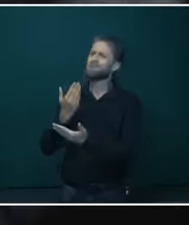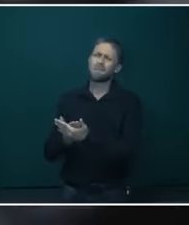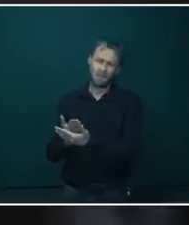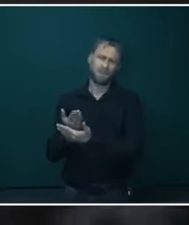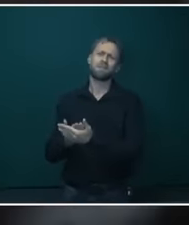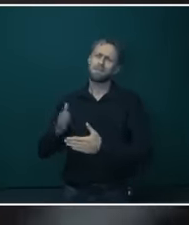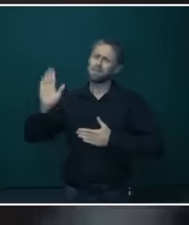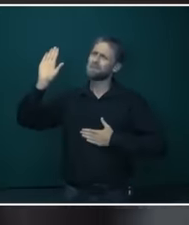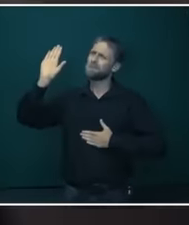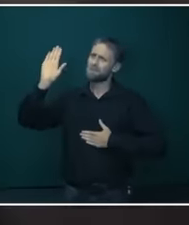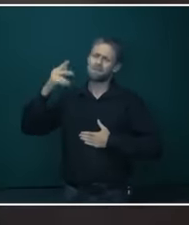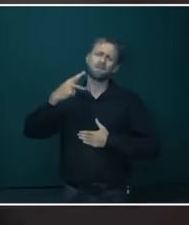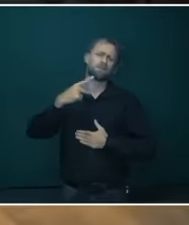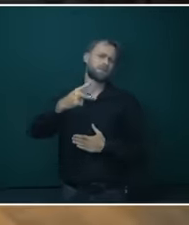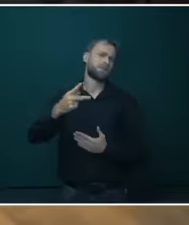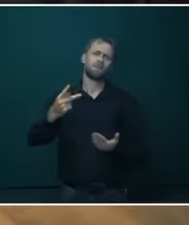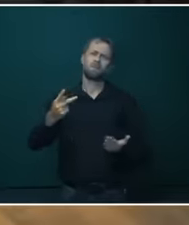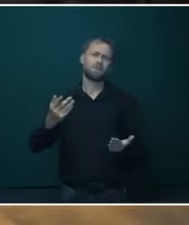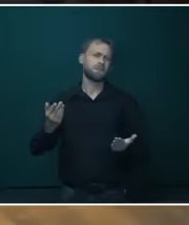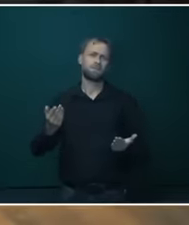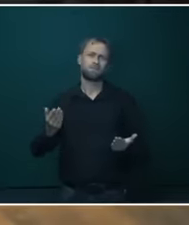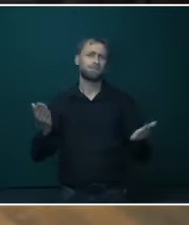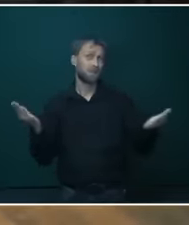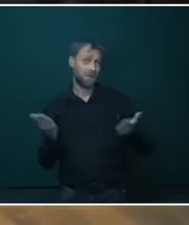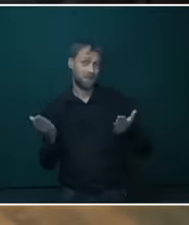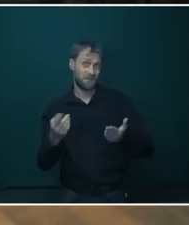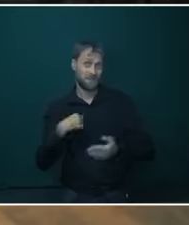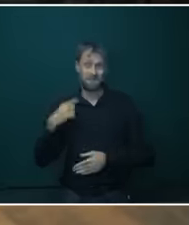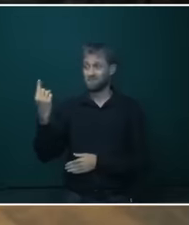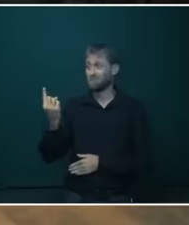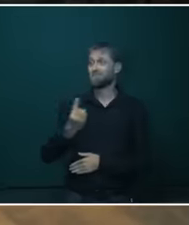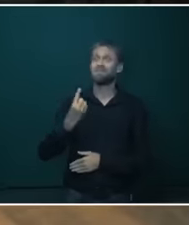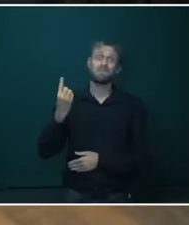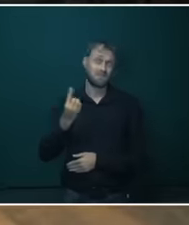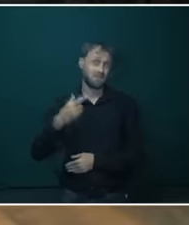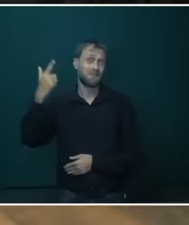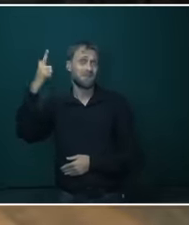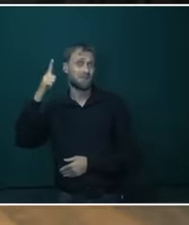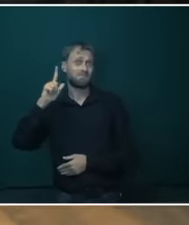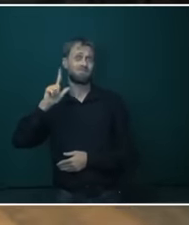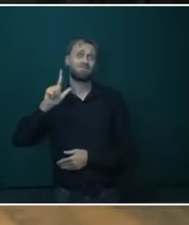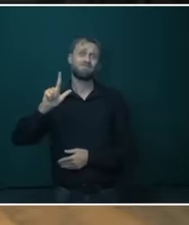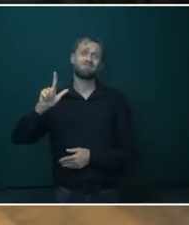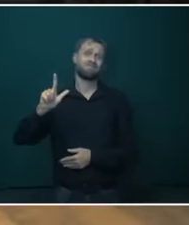acreditar nesse seu juramento? E agora estou sozinho outra